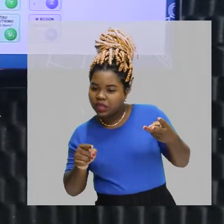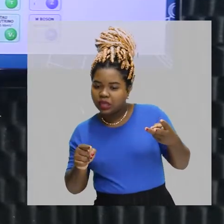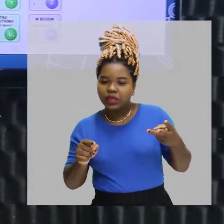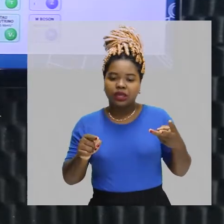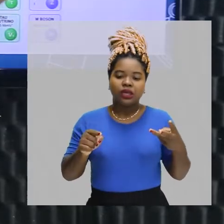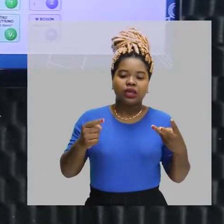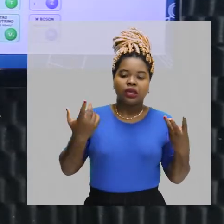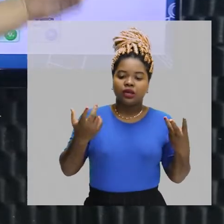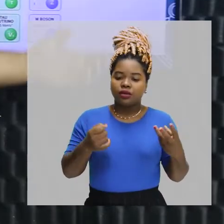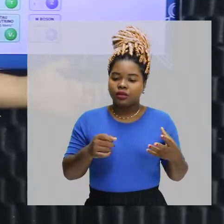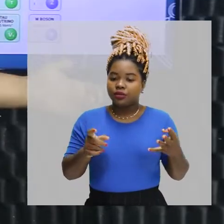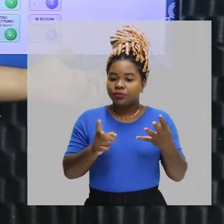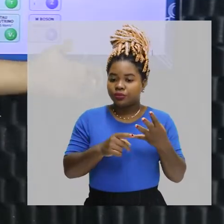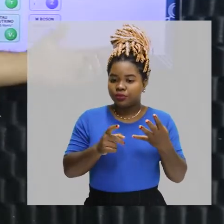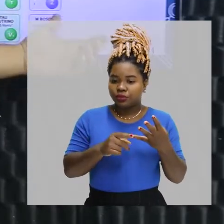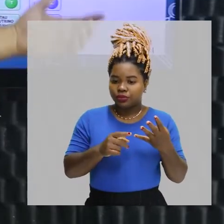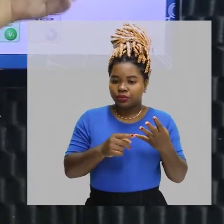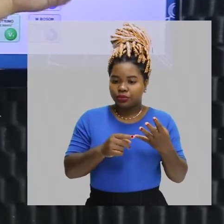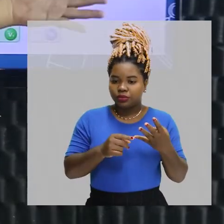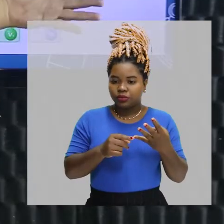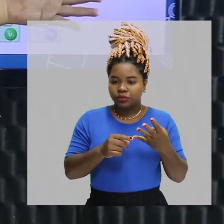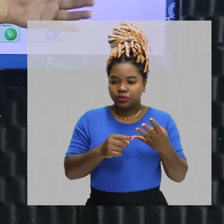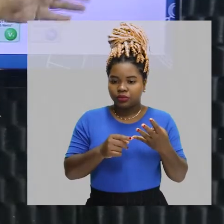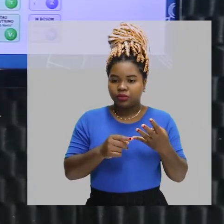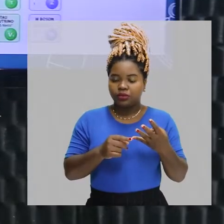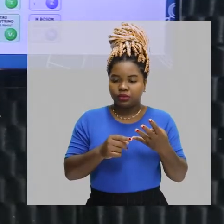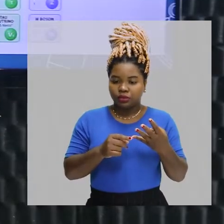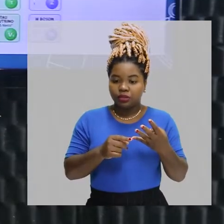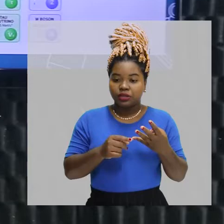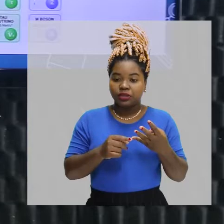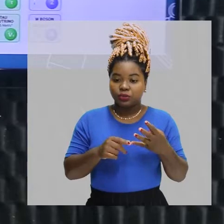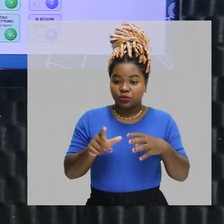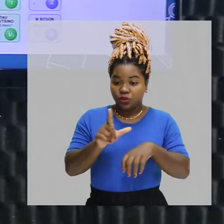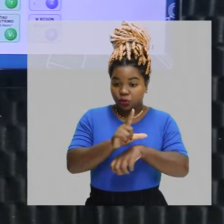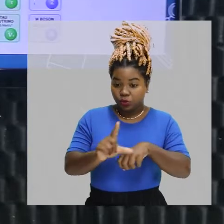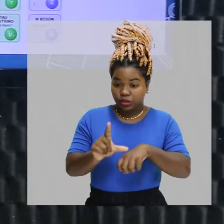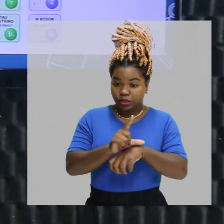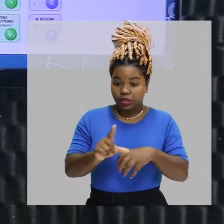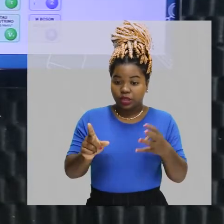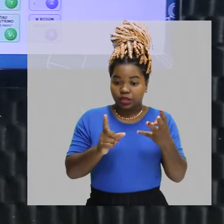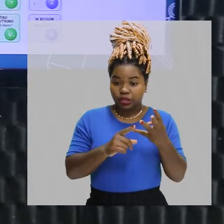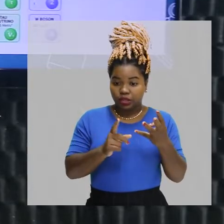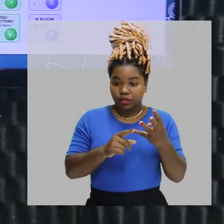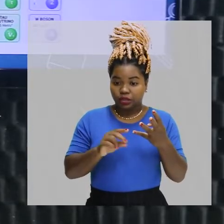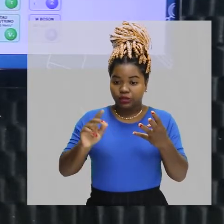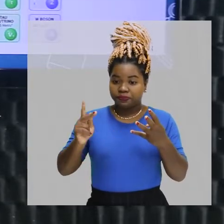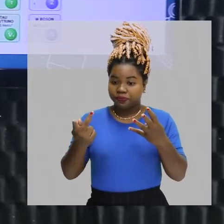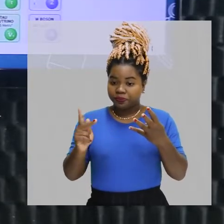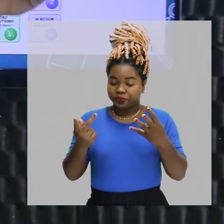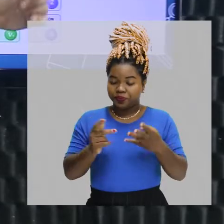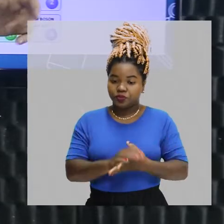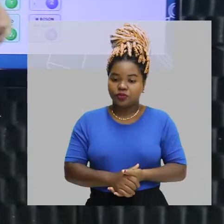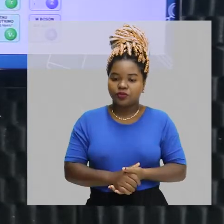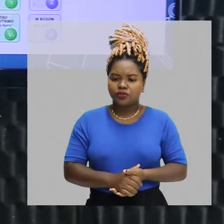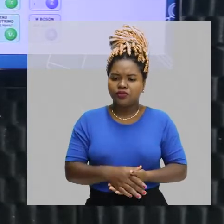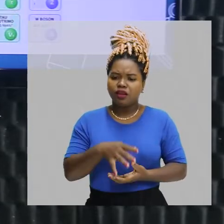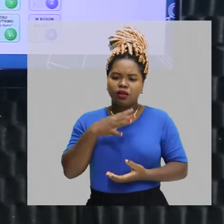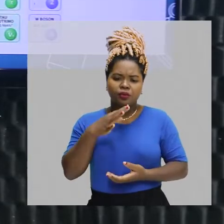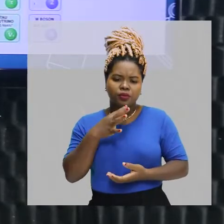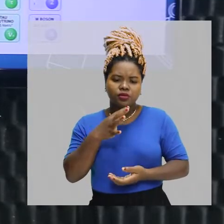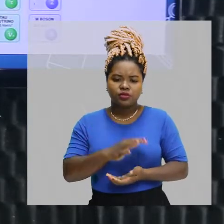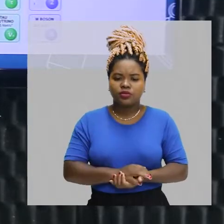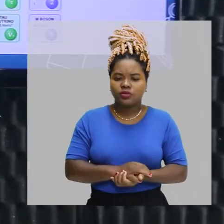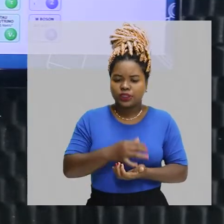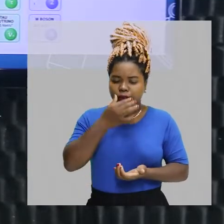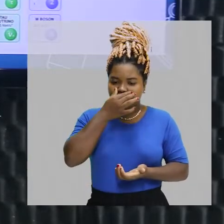W e o bóson de Higgs, né? Esse bóson de Higgs, ele se tornou bem conhecido,